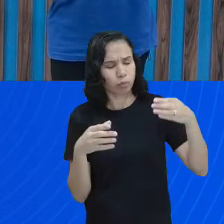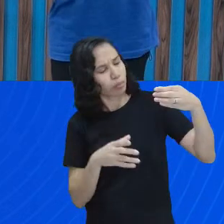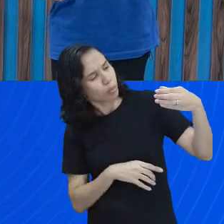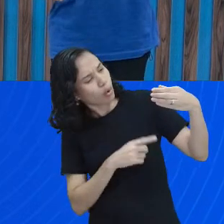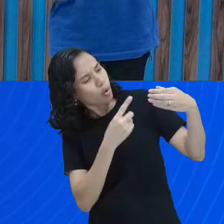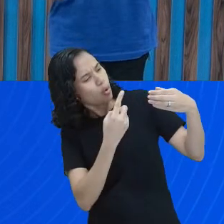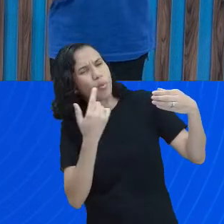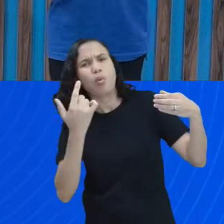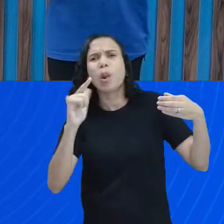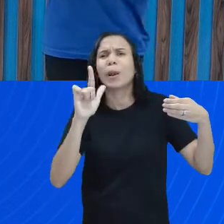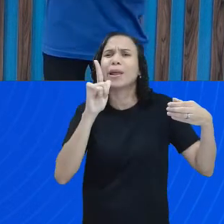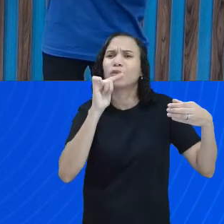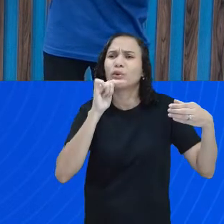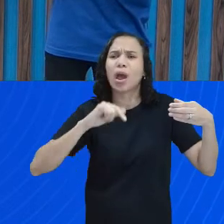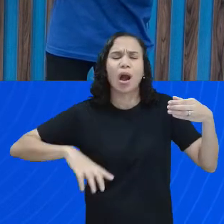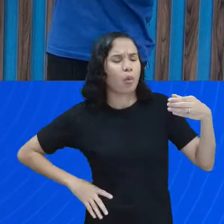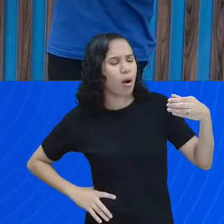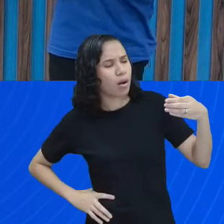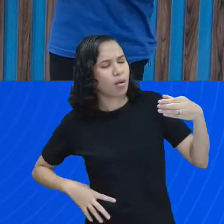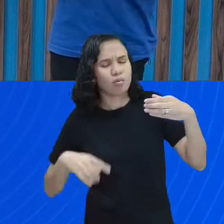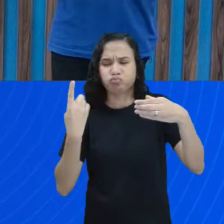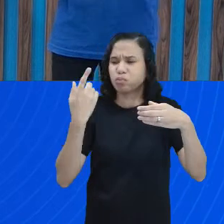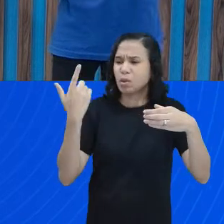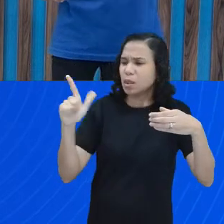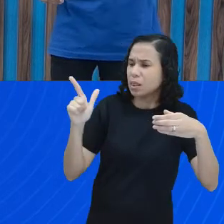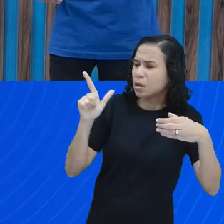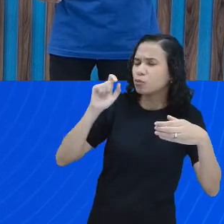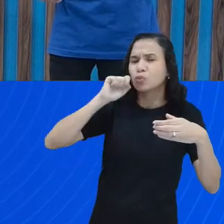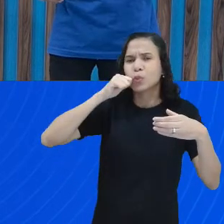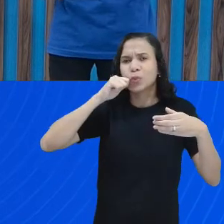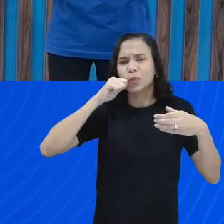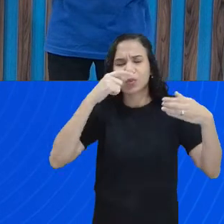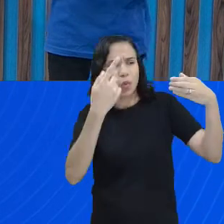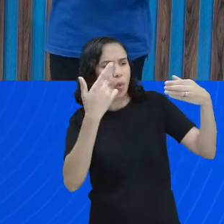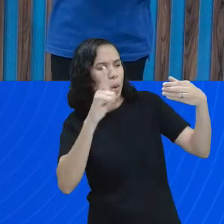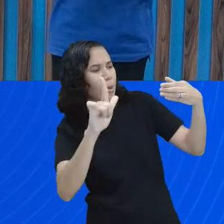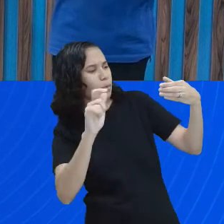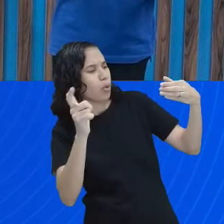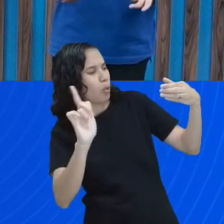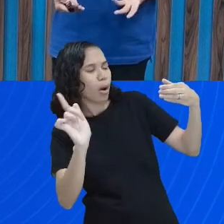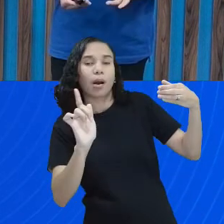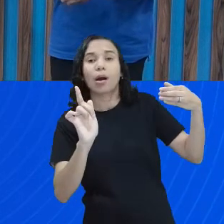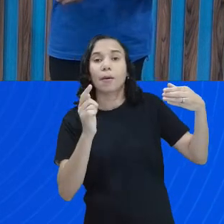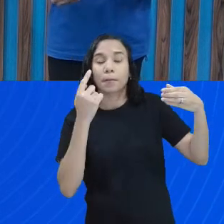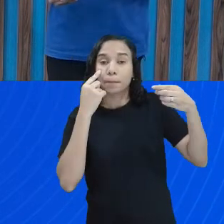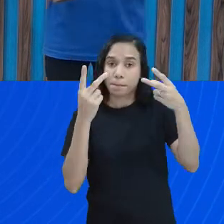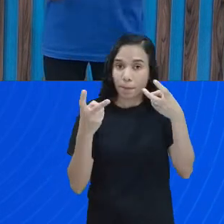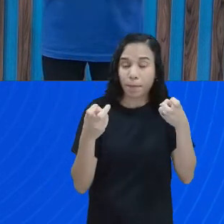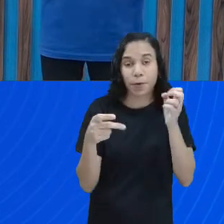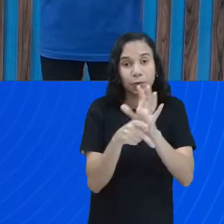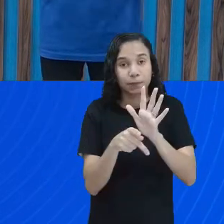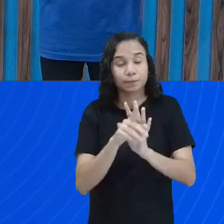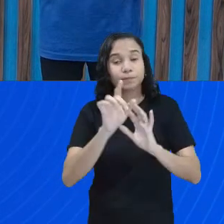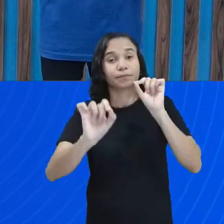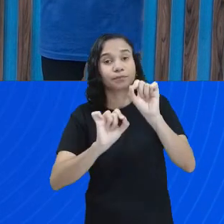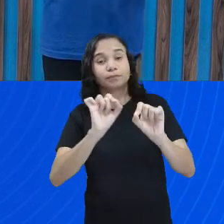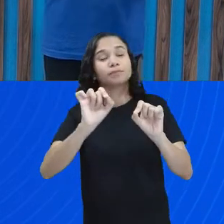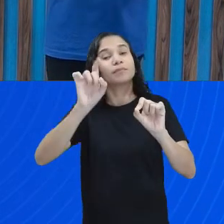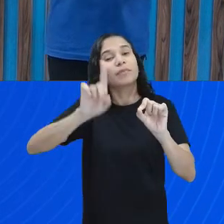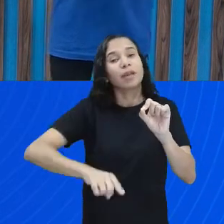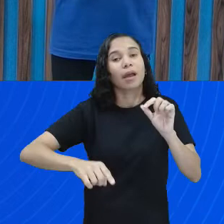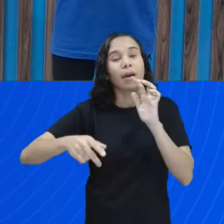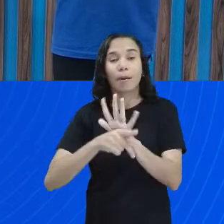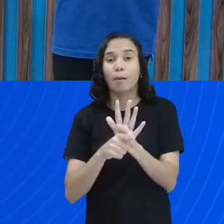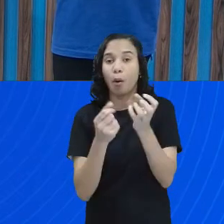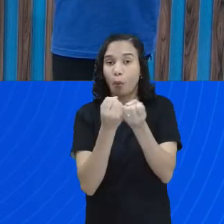ó, 1 litro de água, 1 litro de suco, 1 litro de refrigerante. Você já percebeu que tem isso aí. Isso nada mais é, gente, do